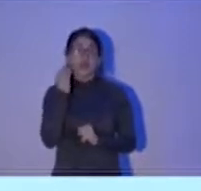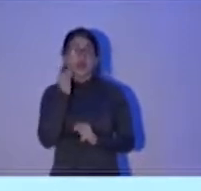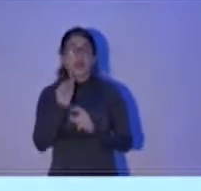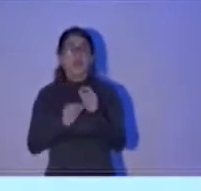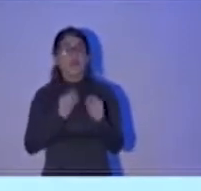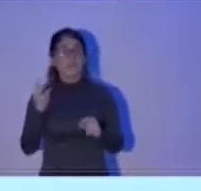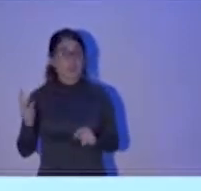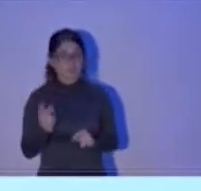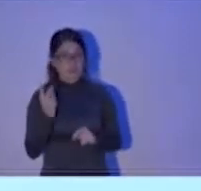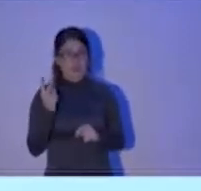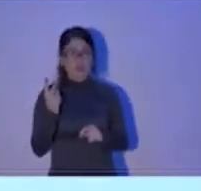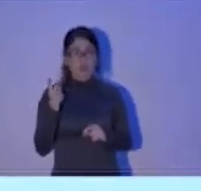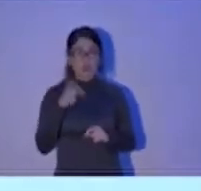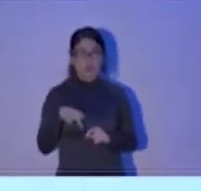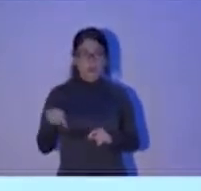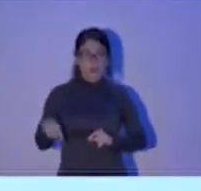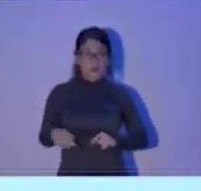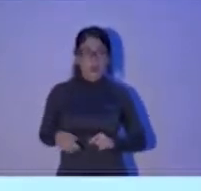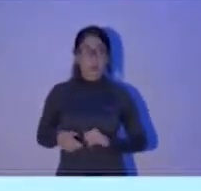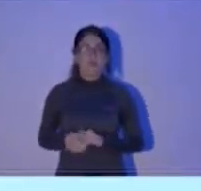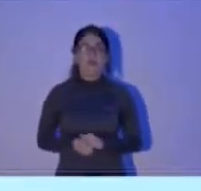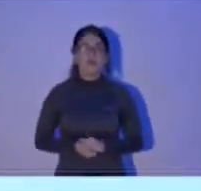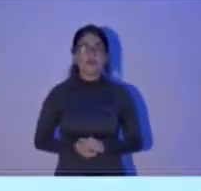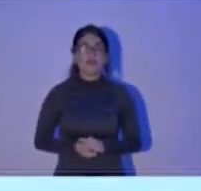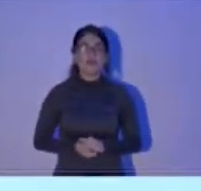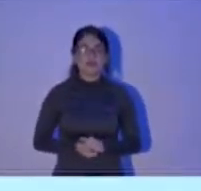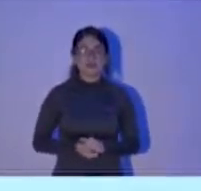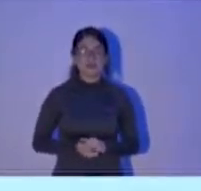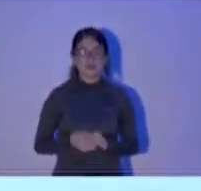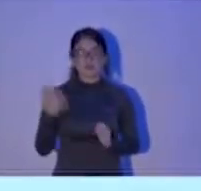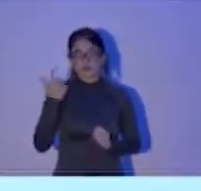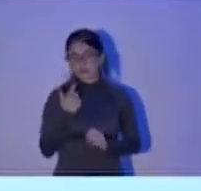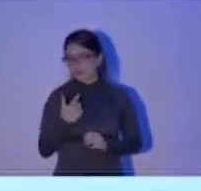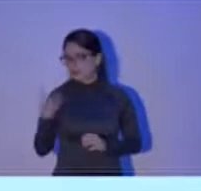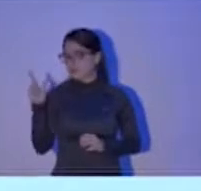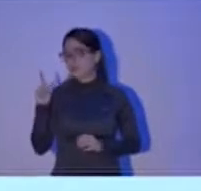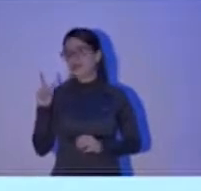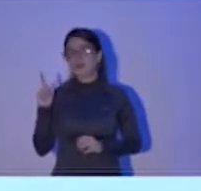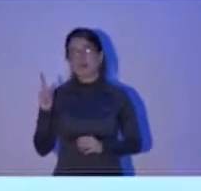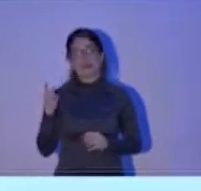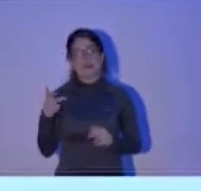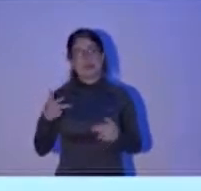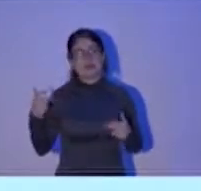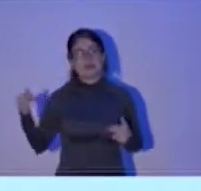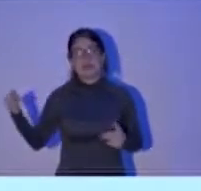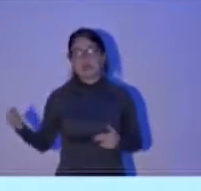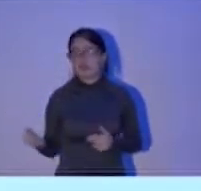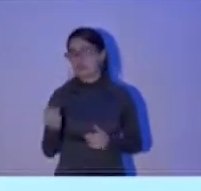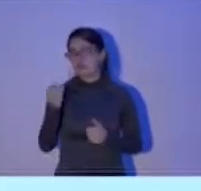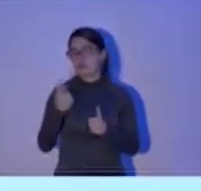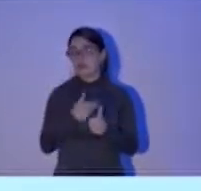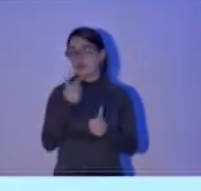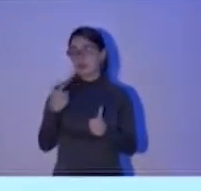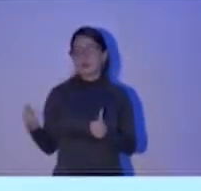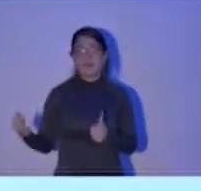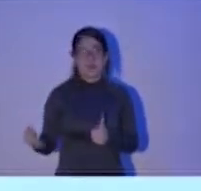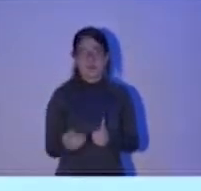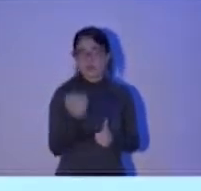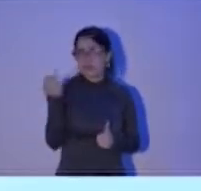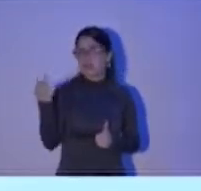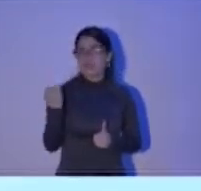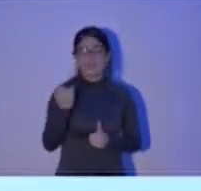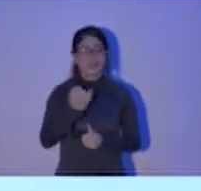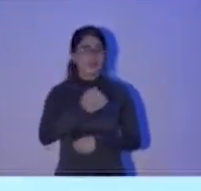ponto muito importante assim, que apareceu em todas as falas dos mais diferentes lugares, da educação